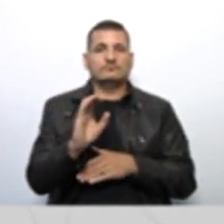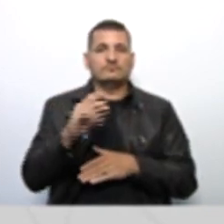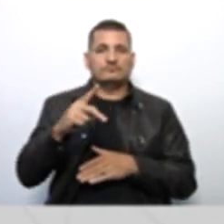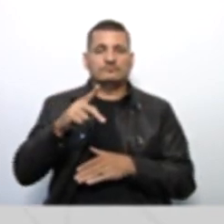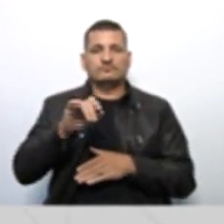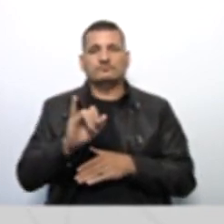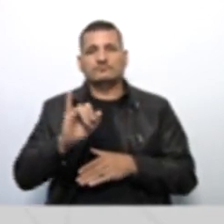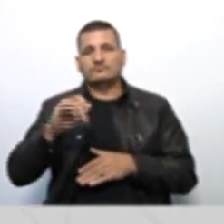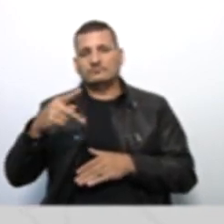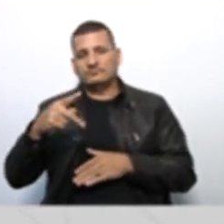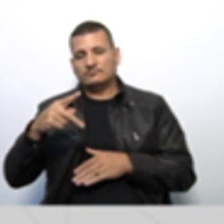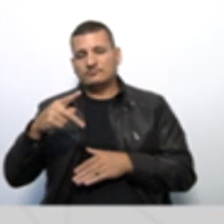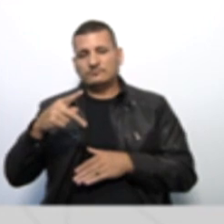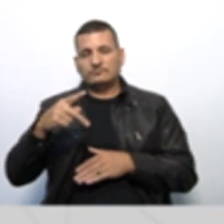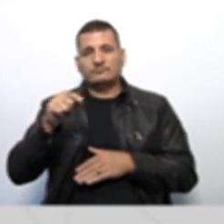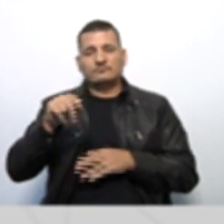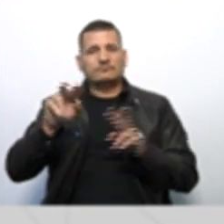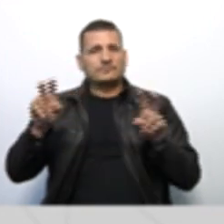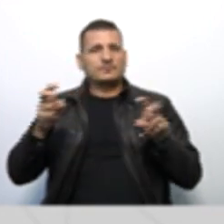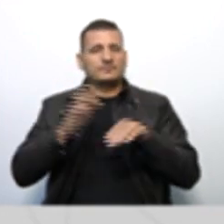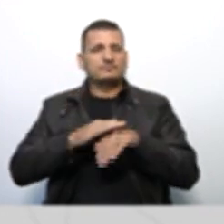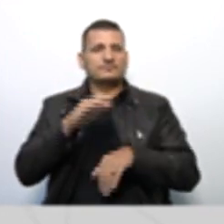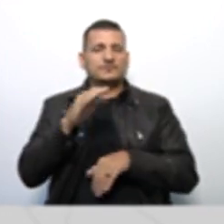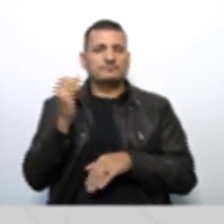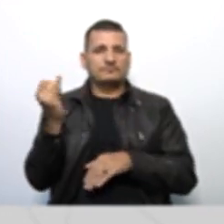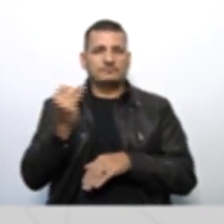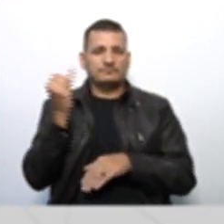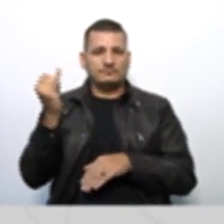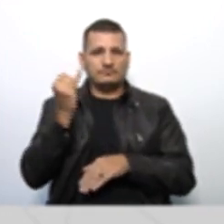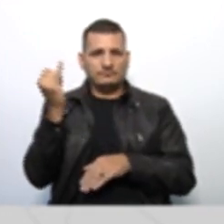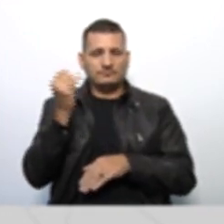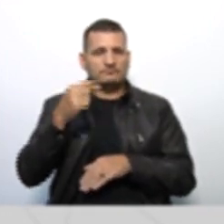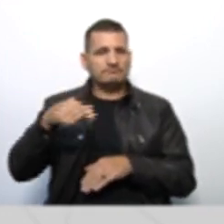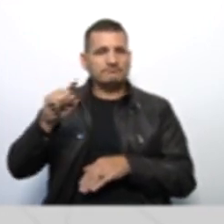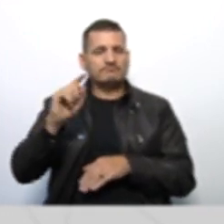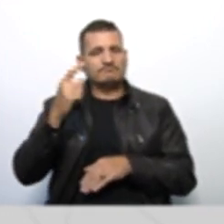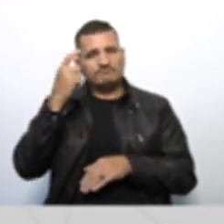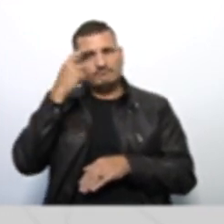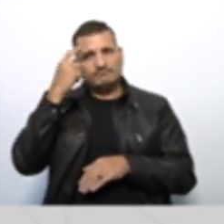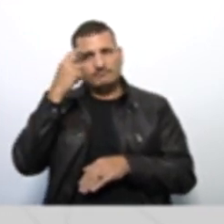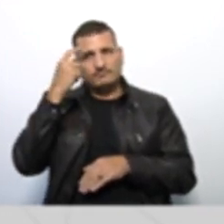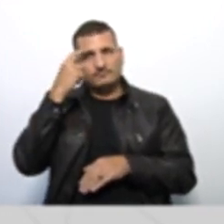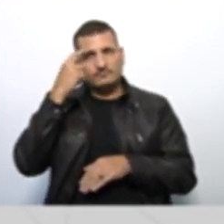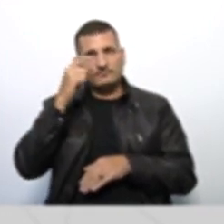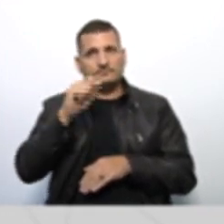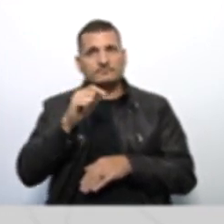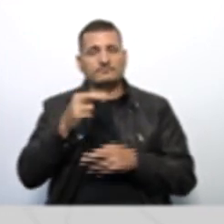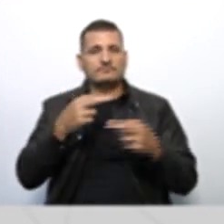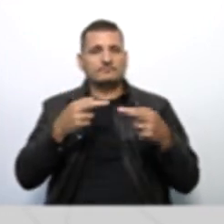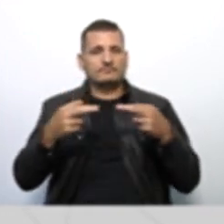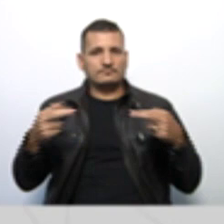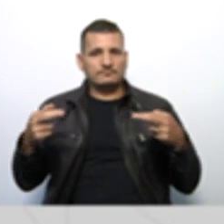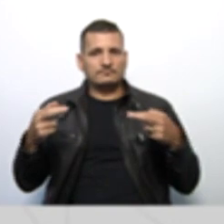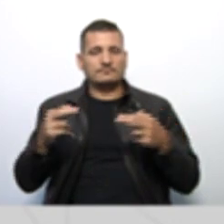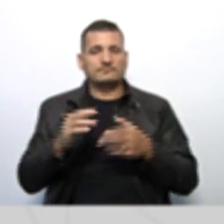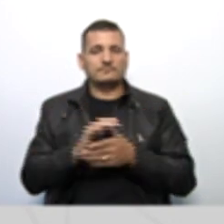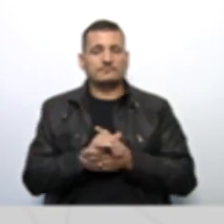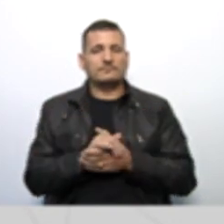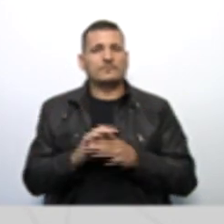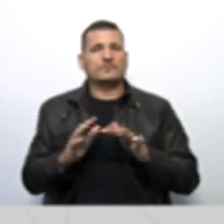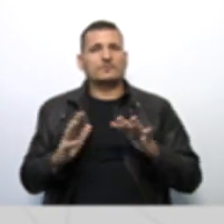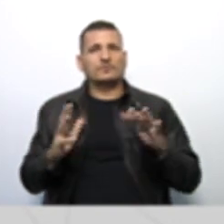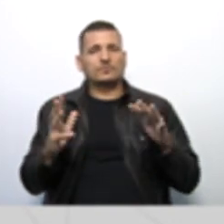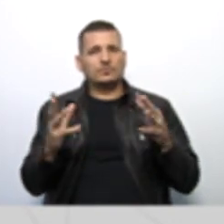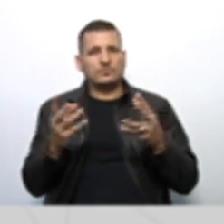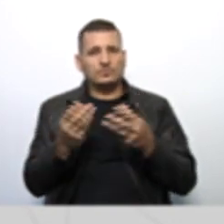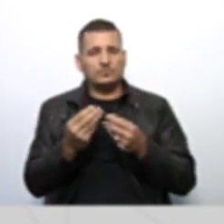se não um dos, é o assunto mais importante que vocês têm que ter em mente na questão de redes, pessoal. Tudo vai